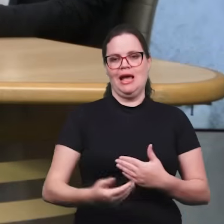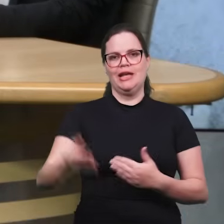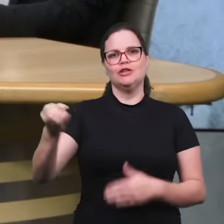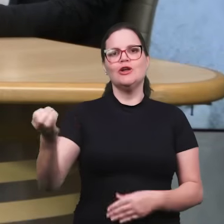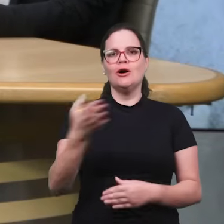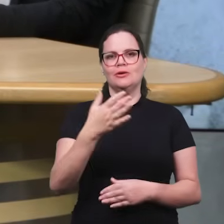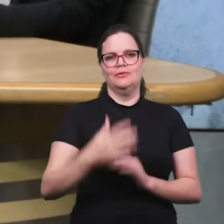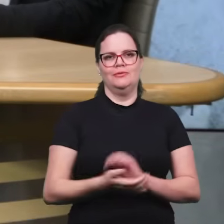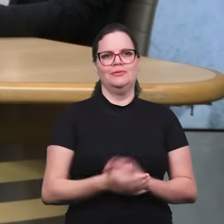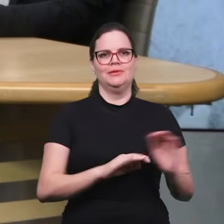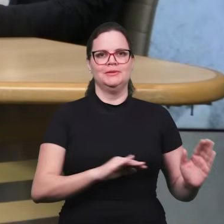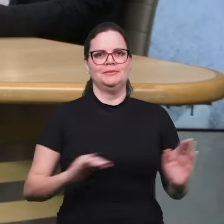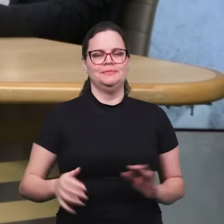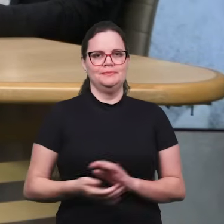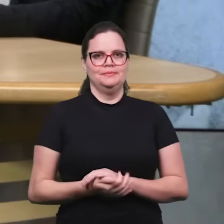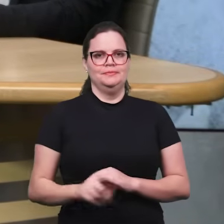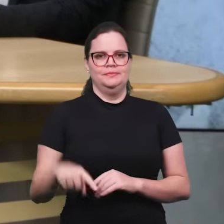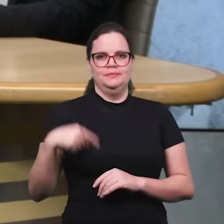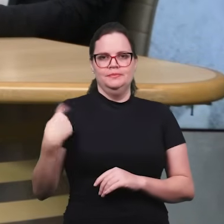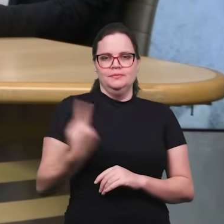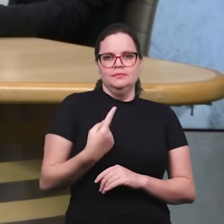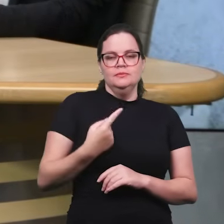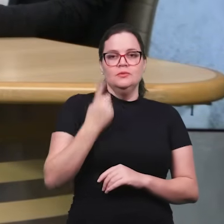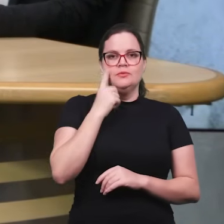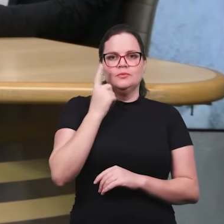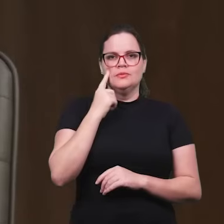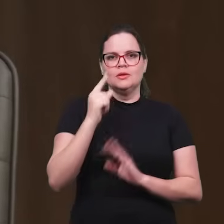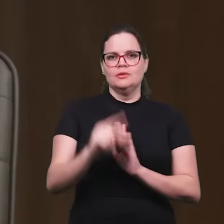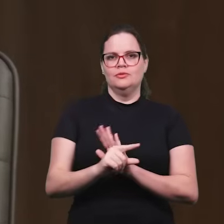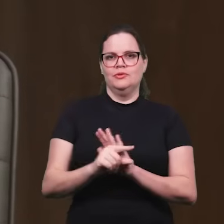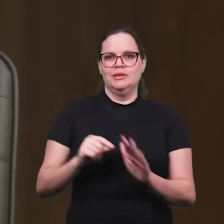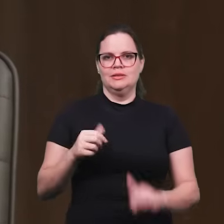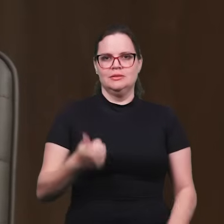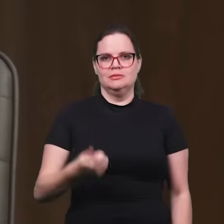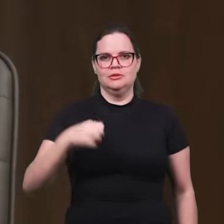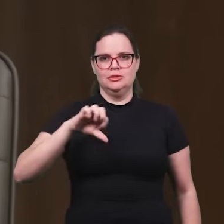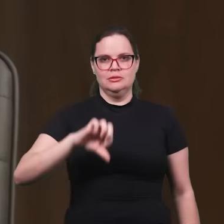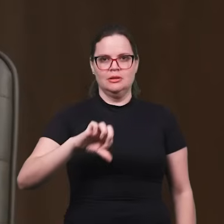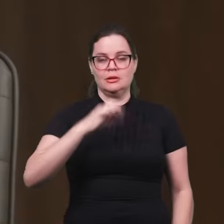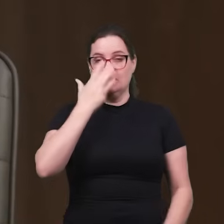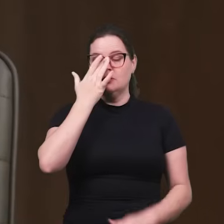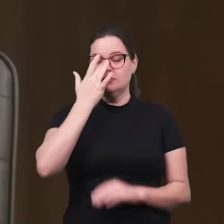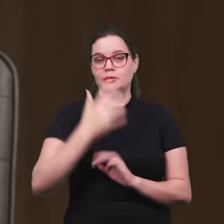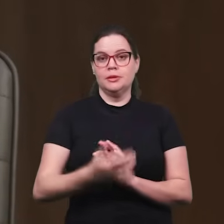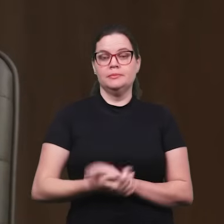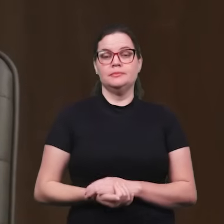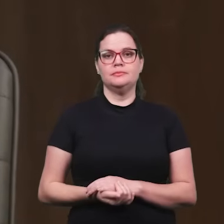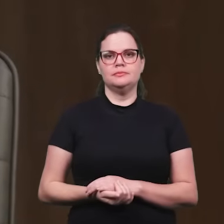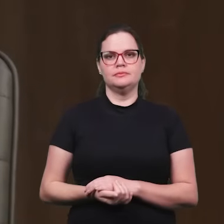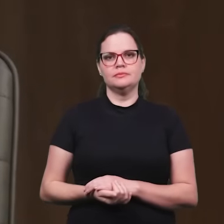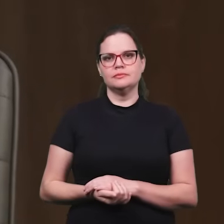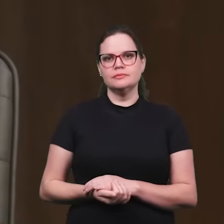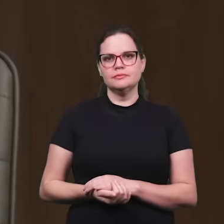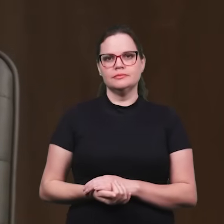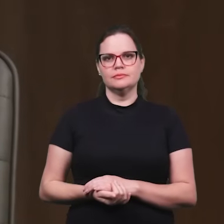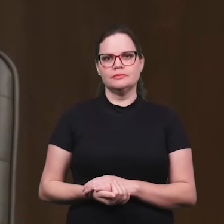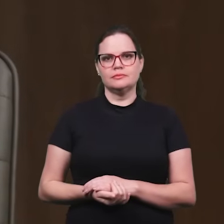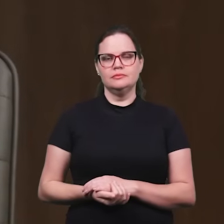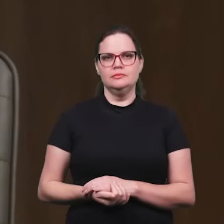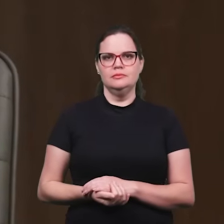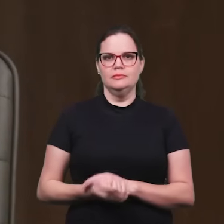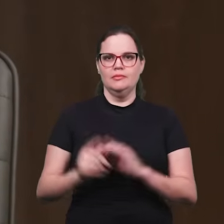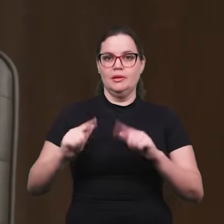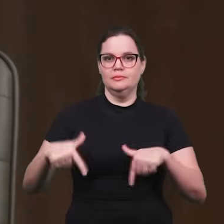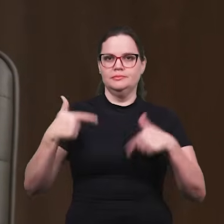o que acontece, é o que a gente vai ver no versículo 19, que a revelação, a ação